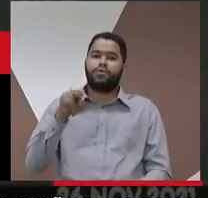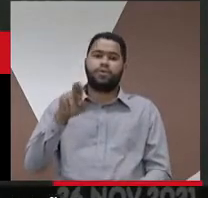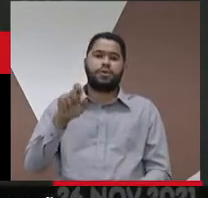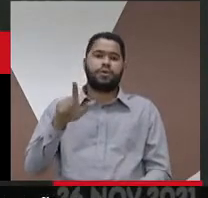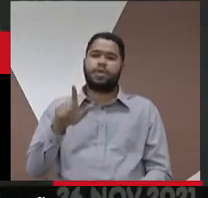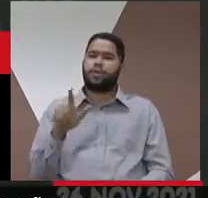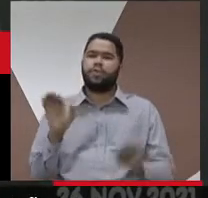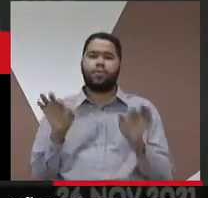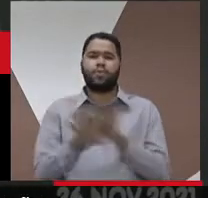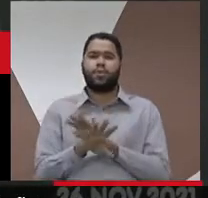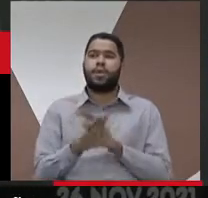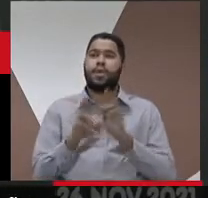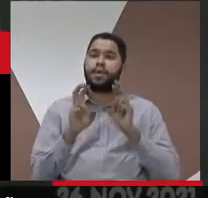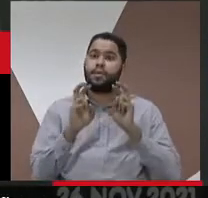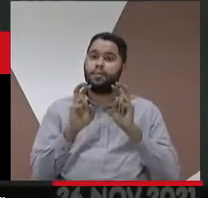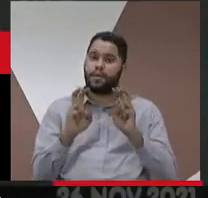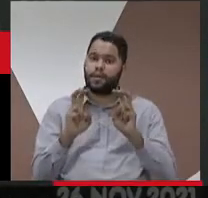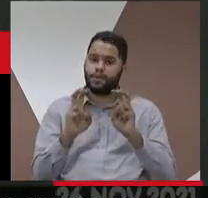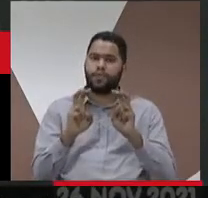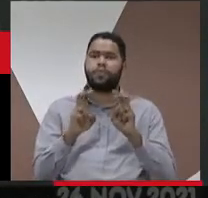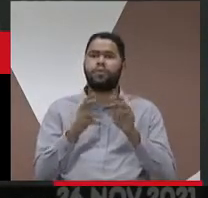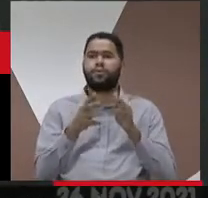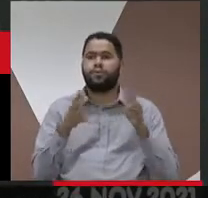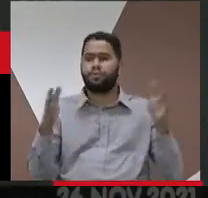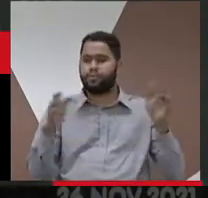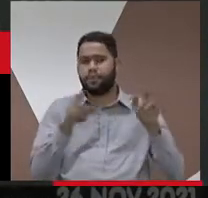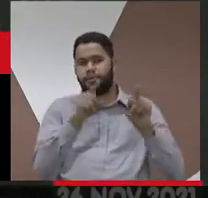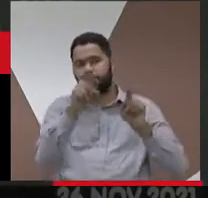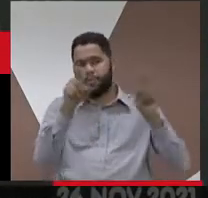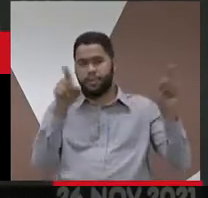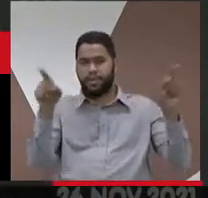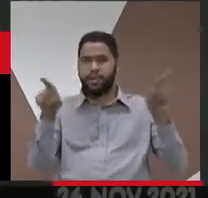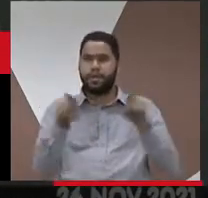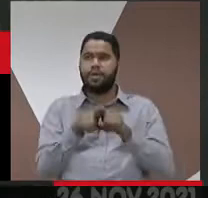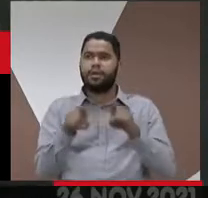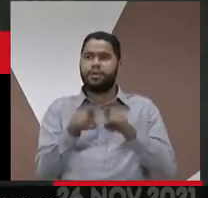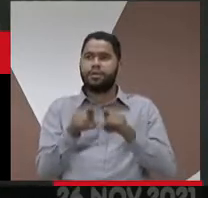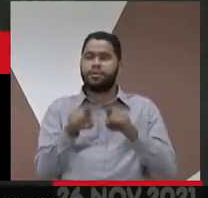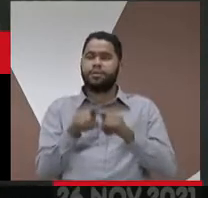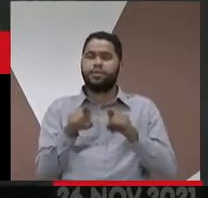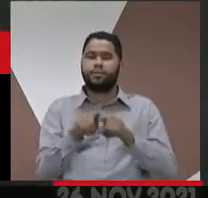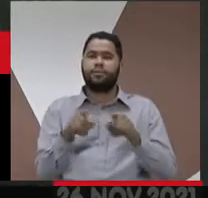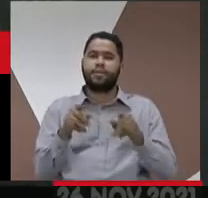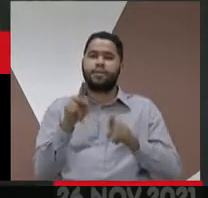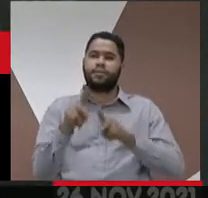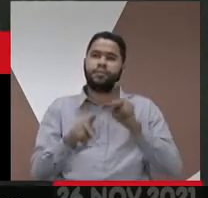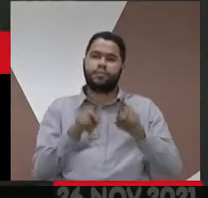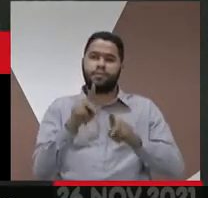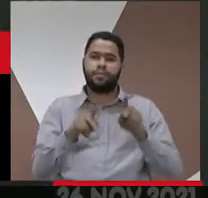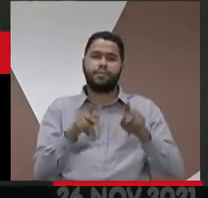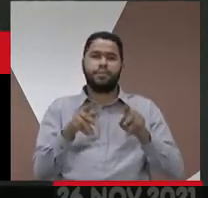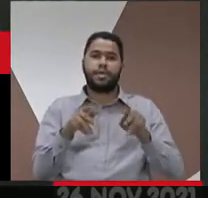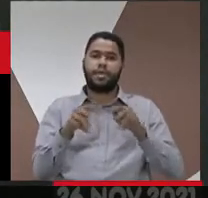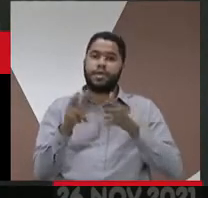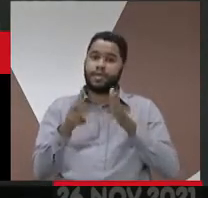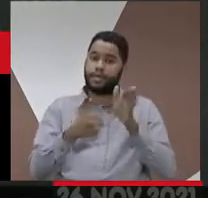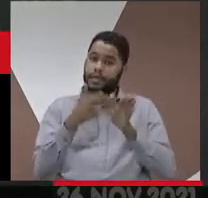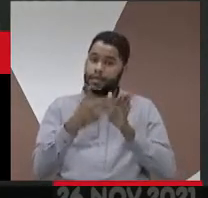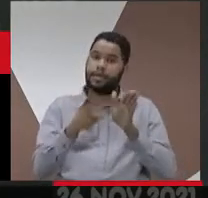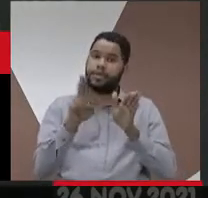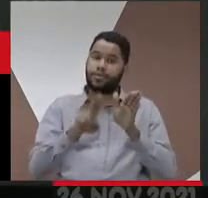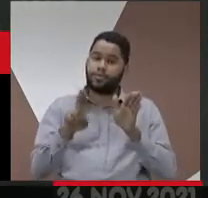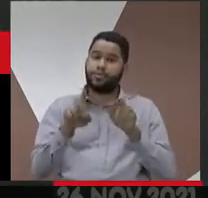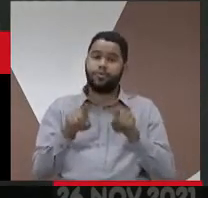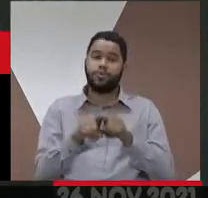O que tem que sair é metrô, ampliar para cidades administrativas, resgatar o transporte de passageiros através de trens, né?